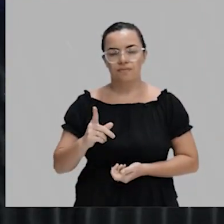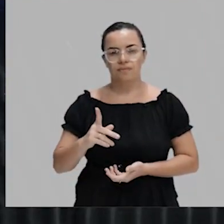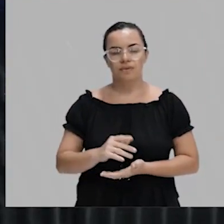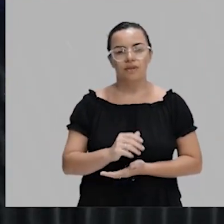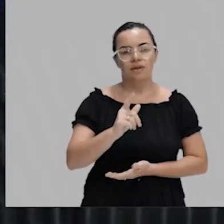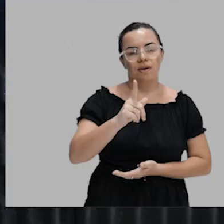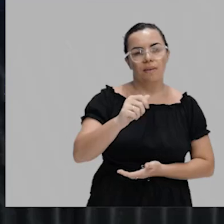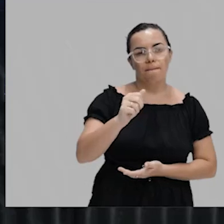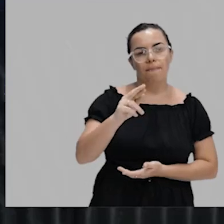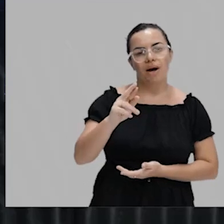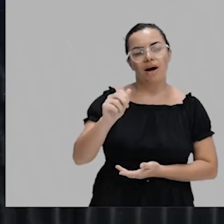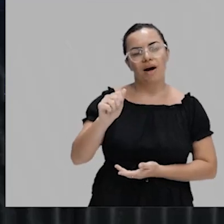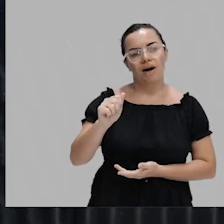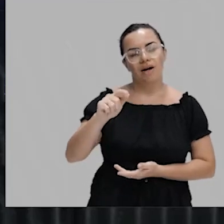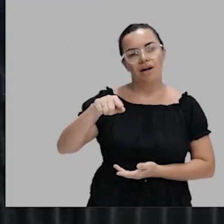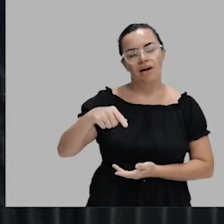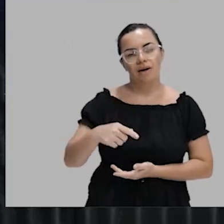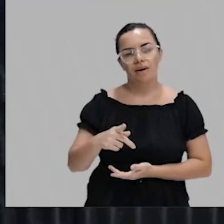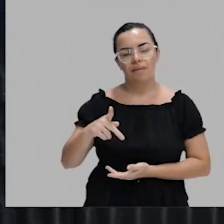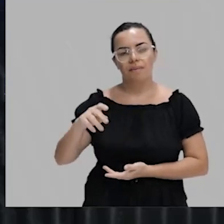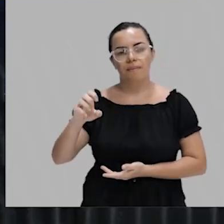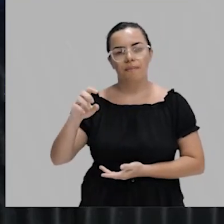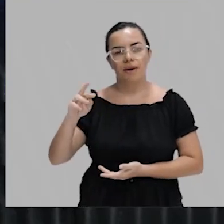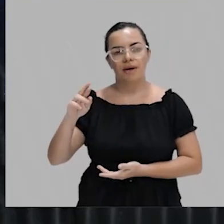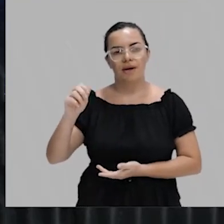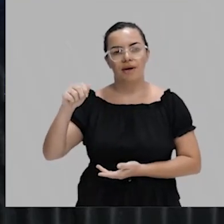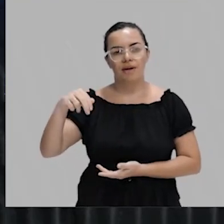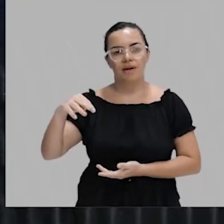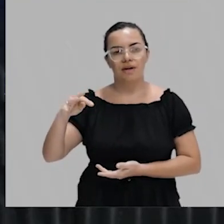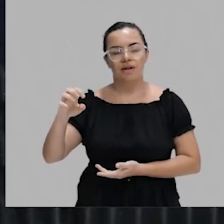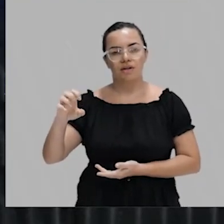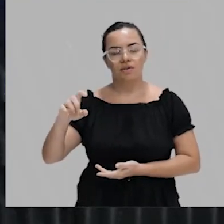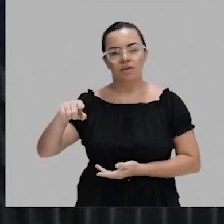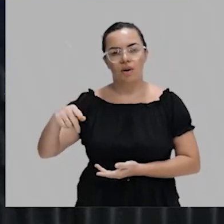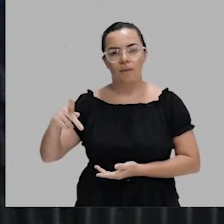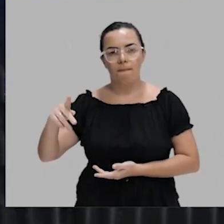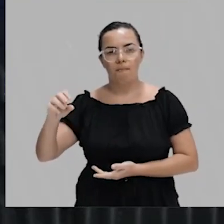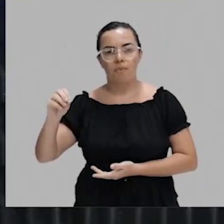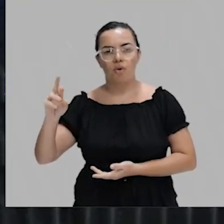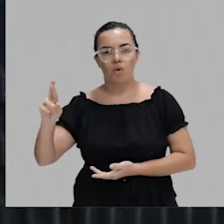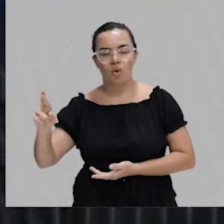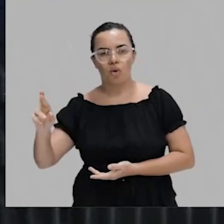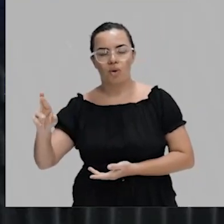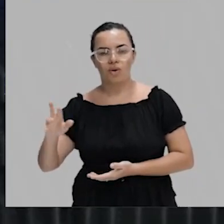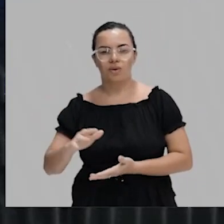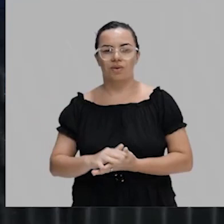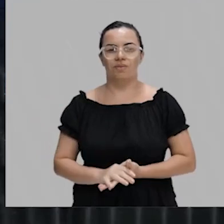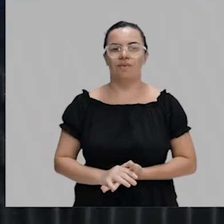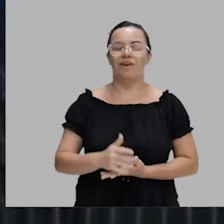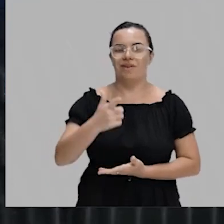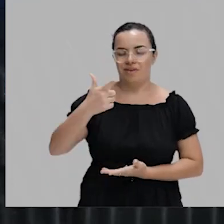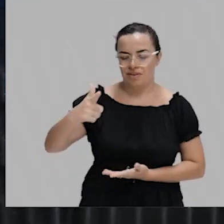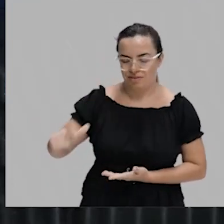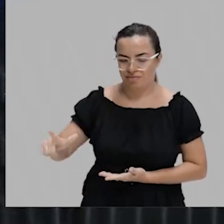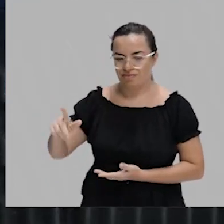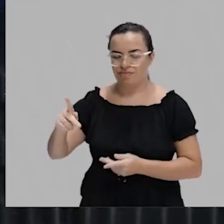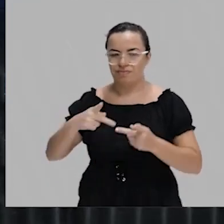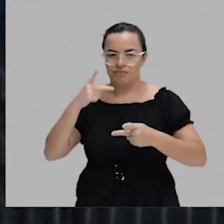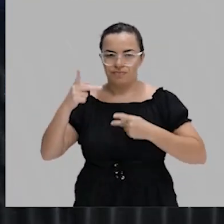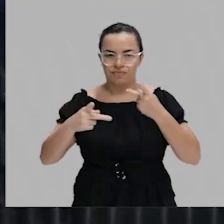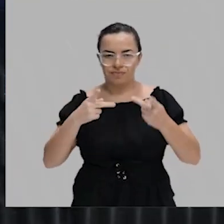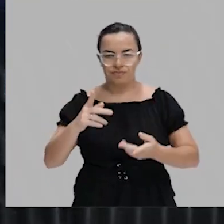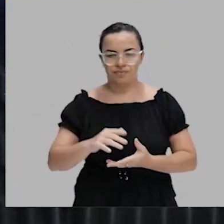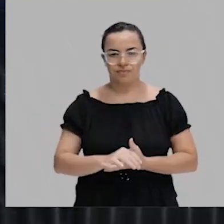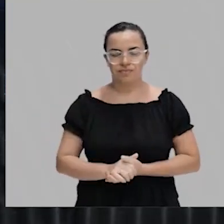Para, perante, por. De novo. Para, perante, por. Mais uma vez. Para, perante, por.